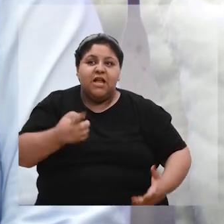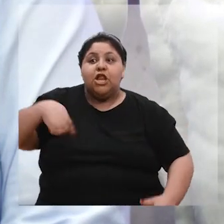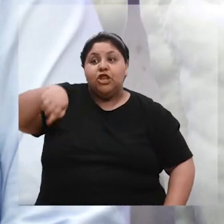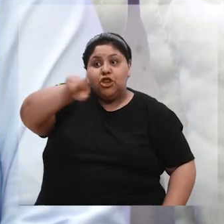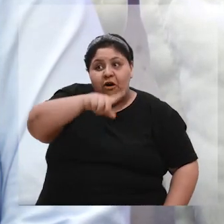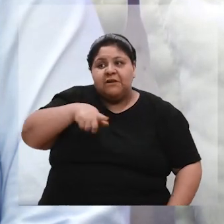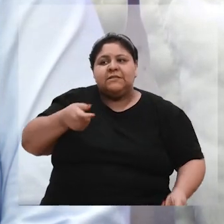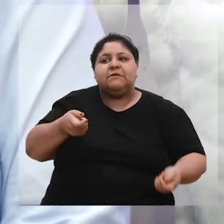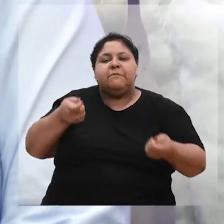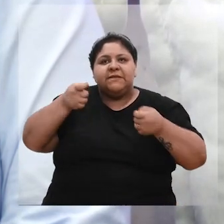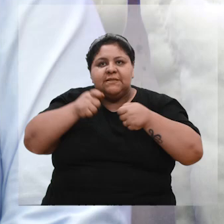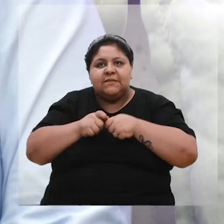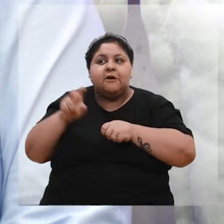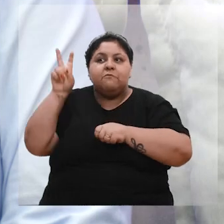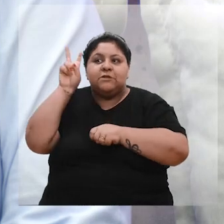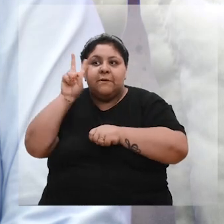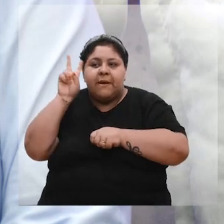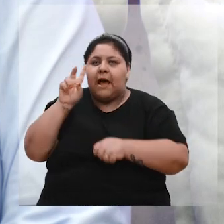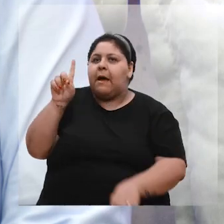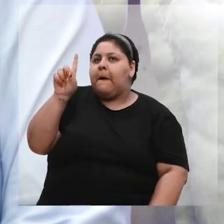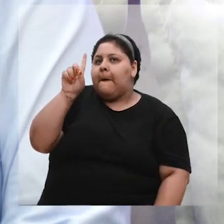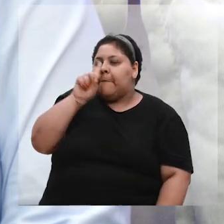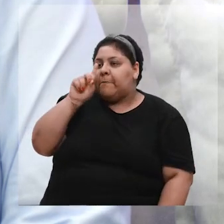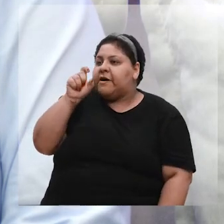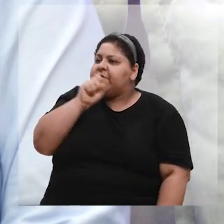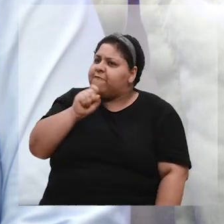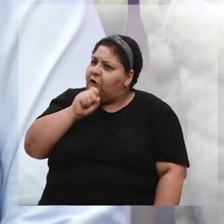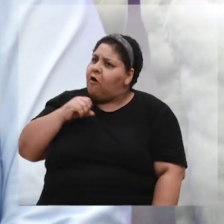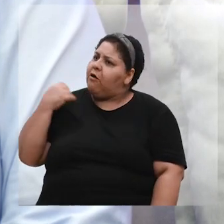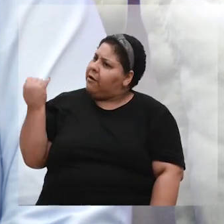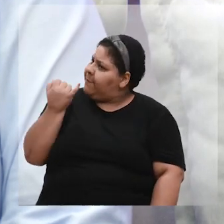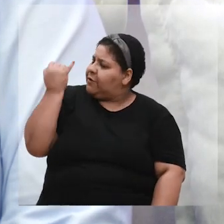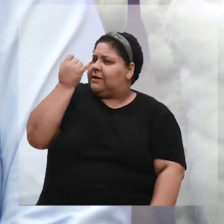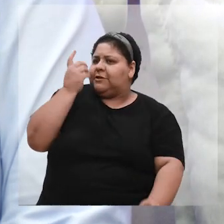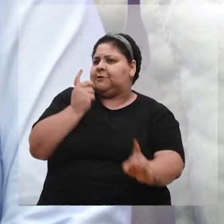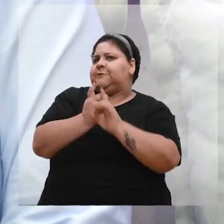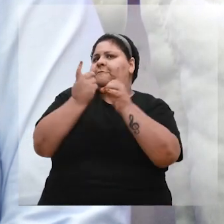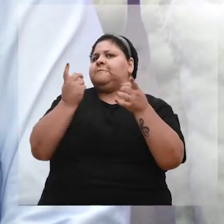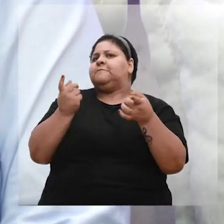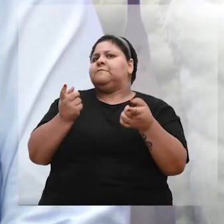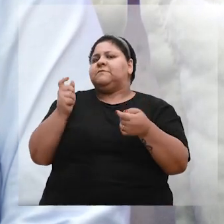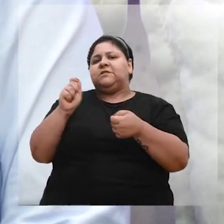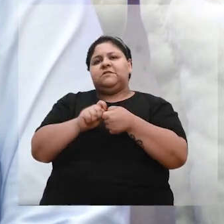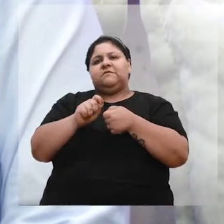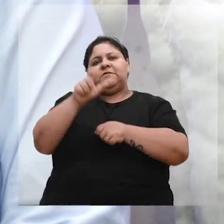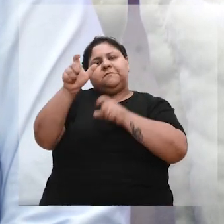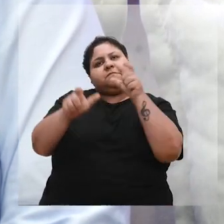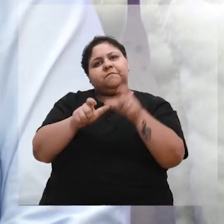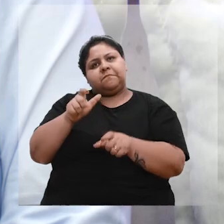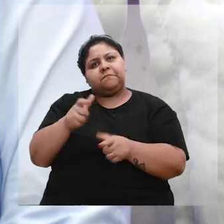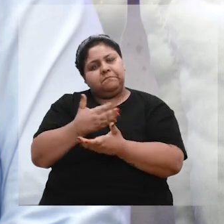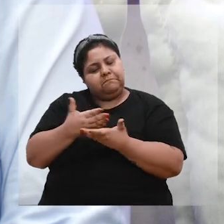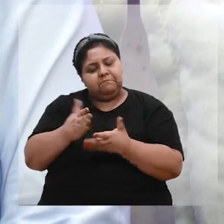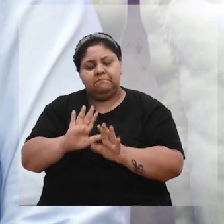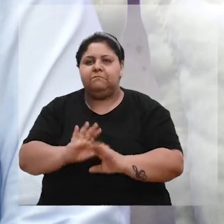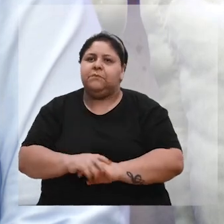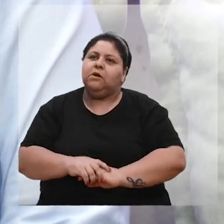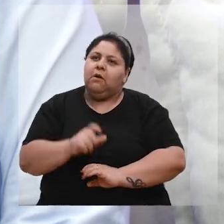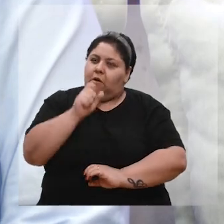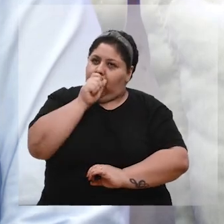de orientar a mãe, orientar a avó, tu fez seus exames. Isso é importantíssimo, isso que faz as pessoas